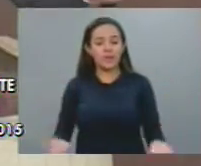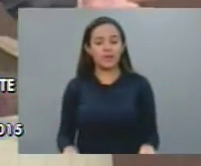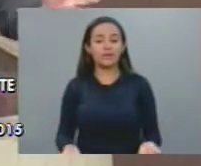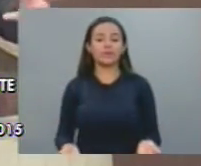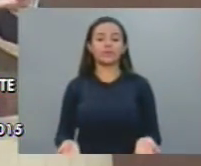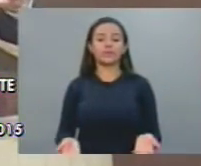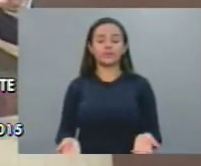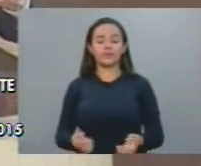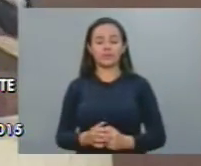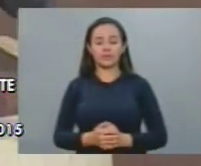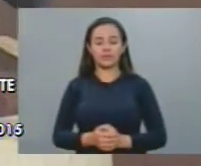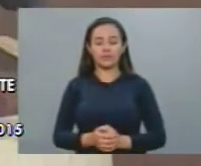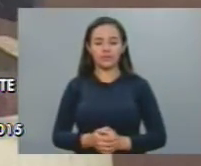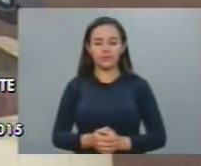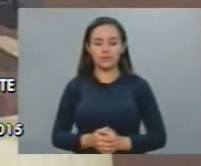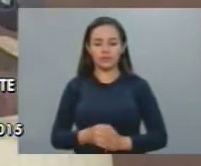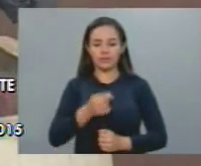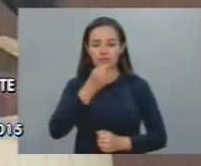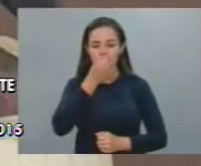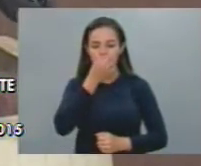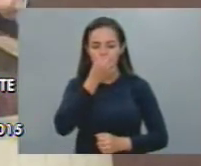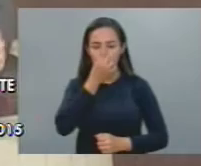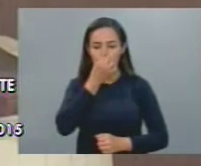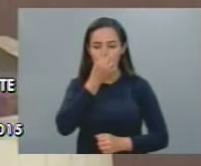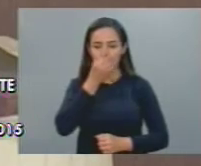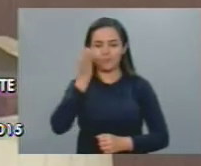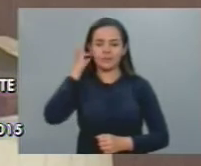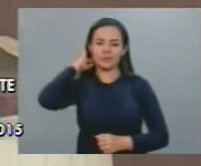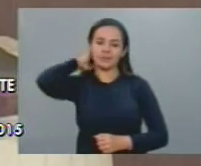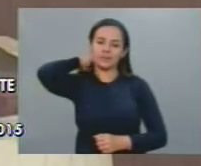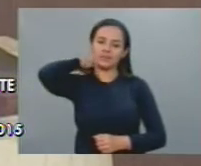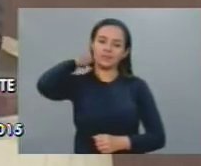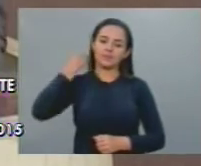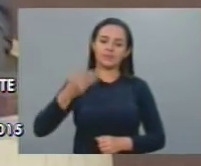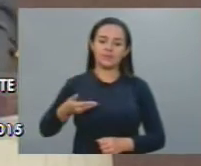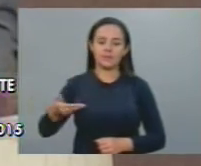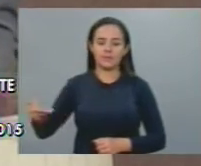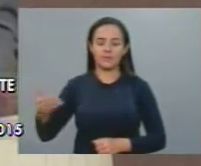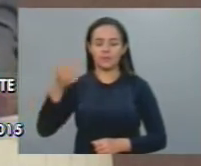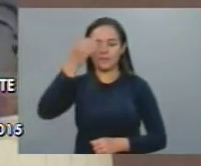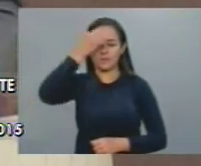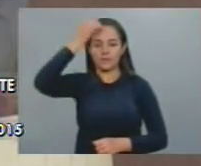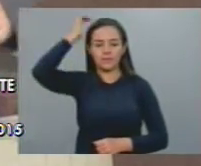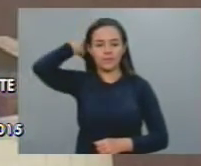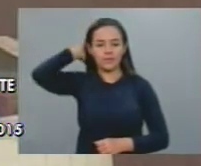sua multiplicidade, na sua diversidade, sem dúvida alguma.